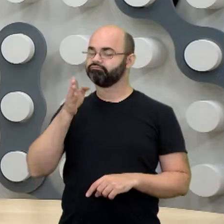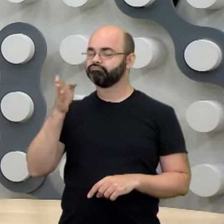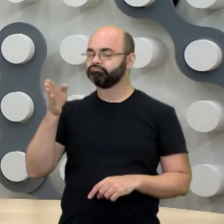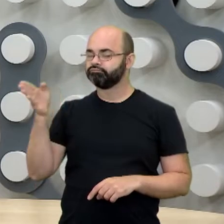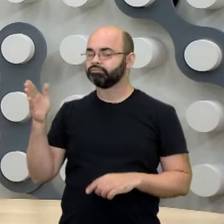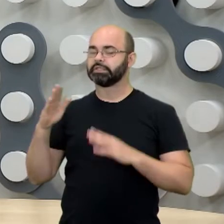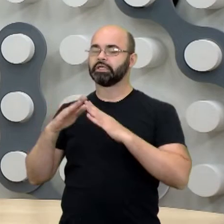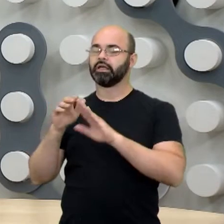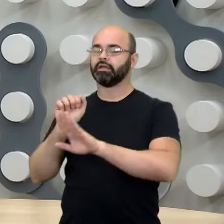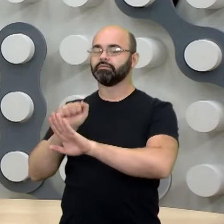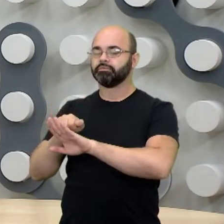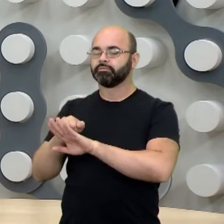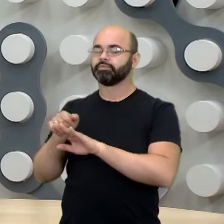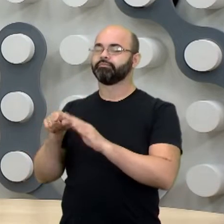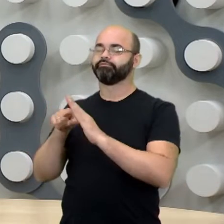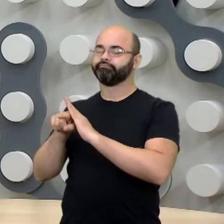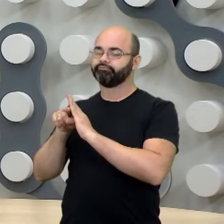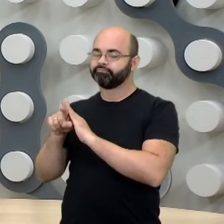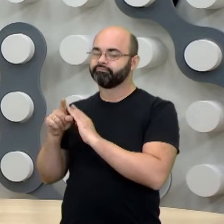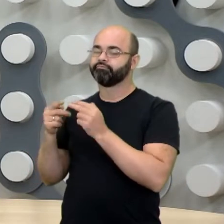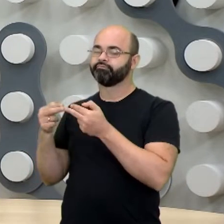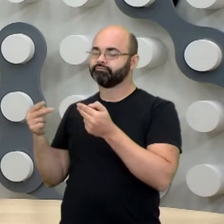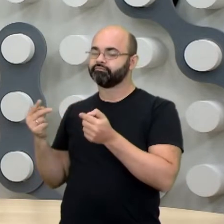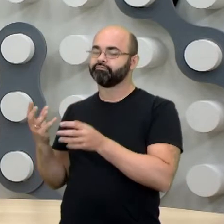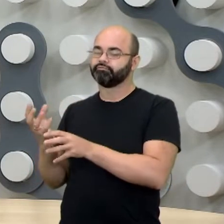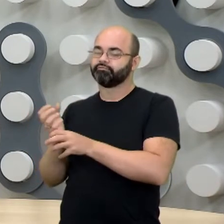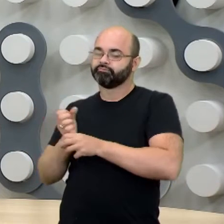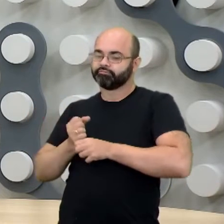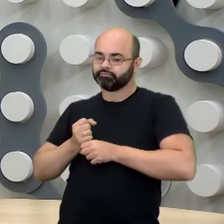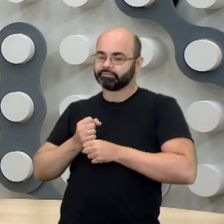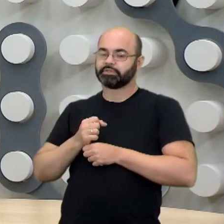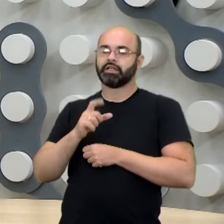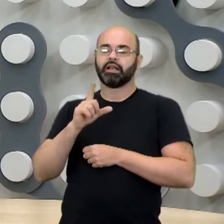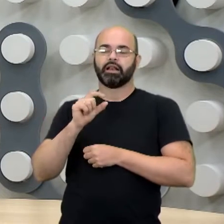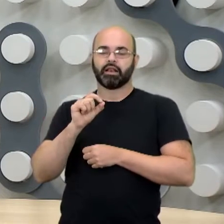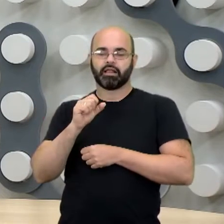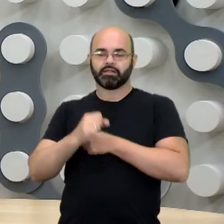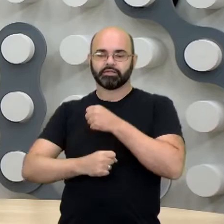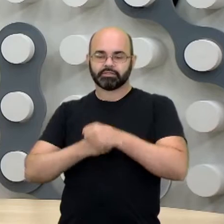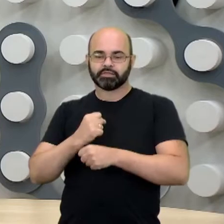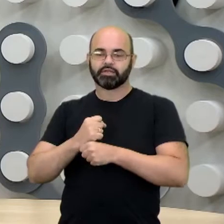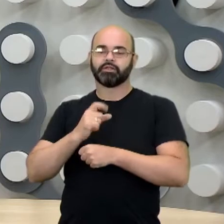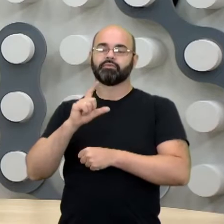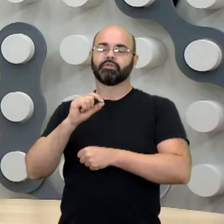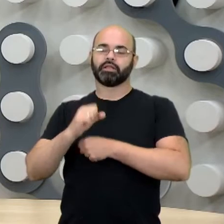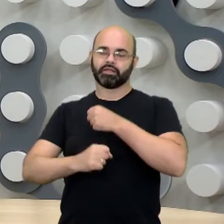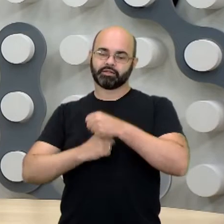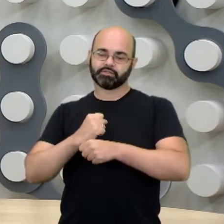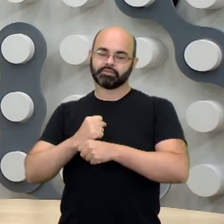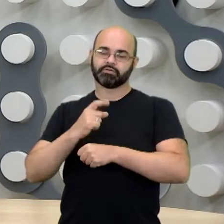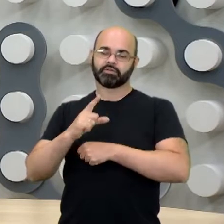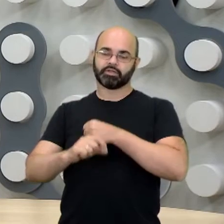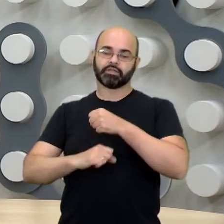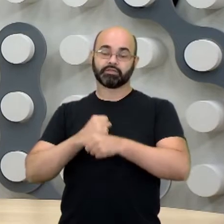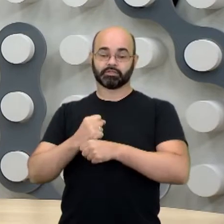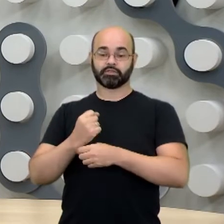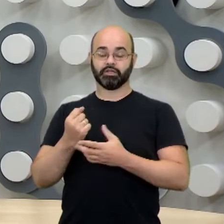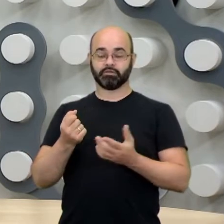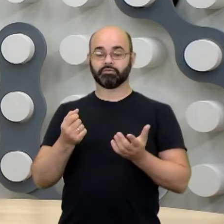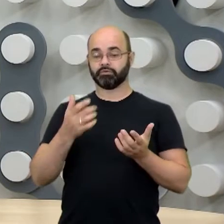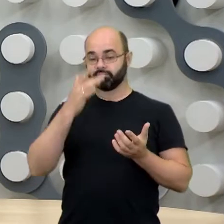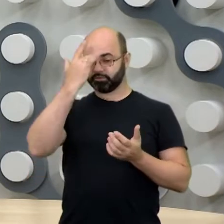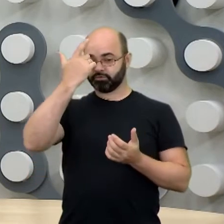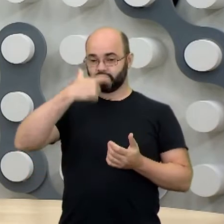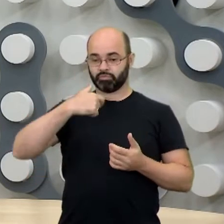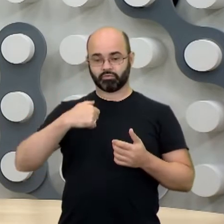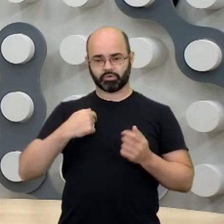10 anos, né, ele precisa de pessoas capacitadas para estar elaborando essas pesquisas, precisam de